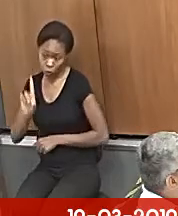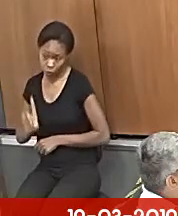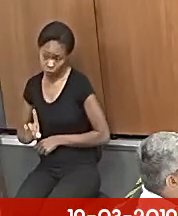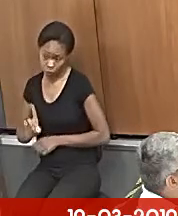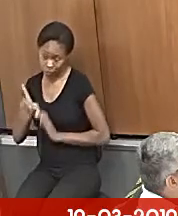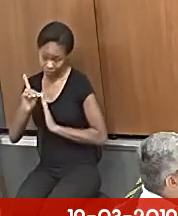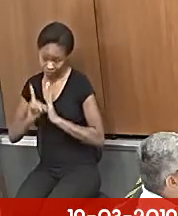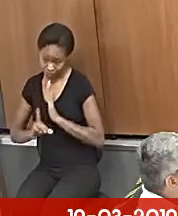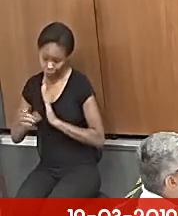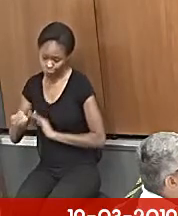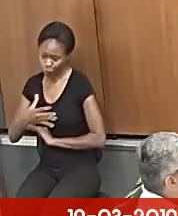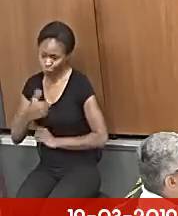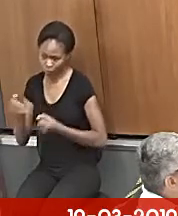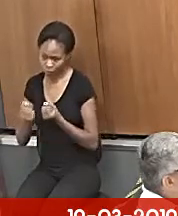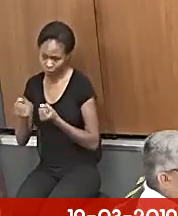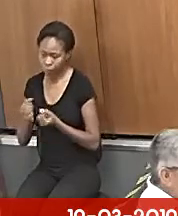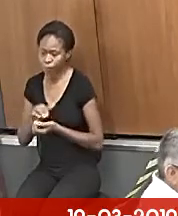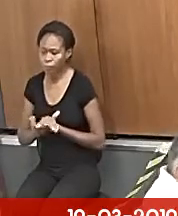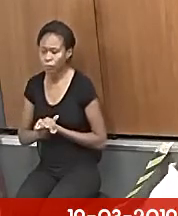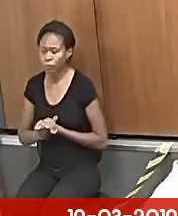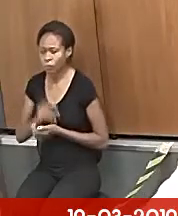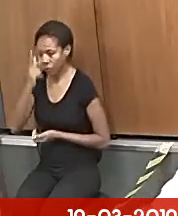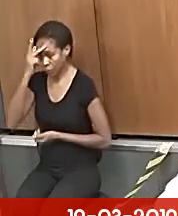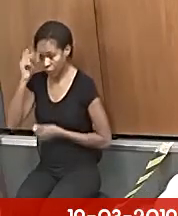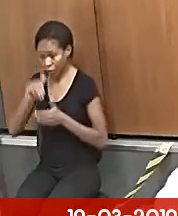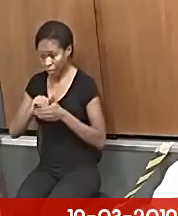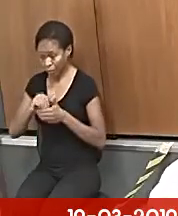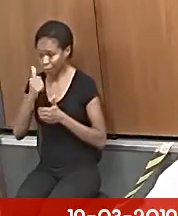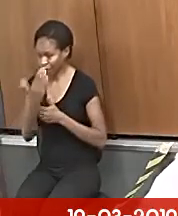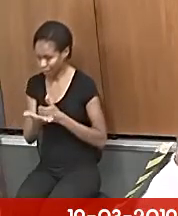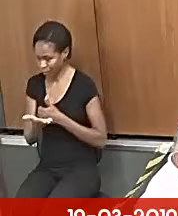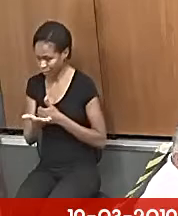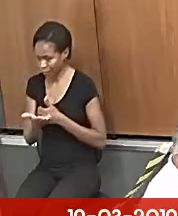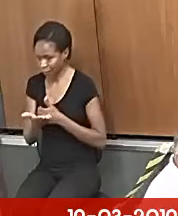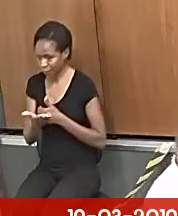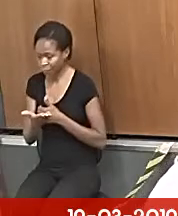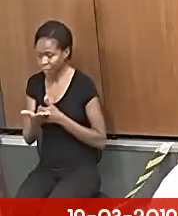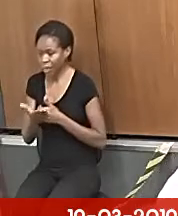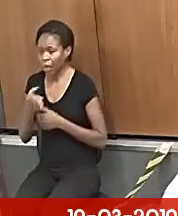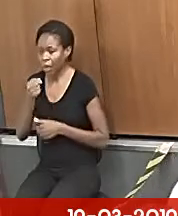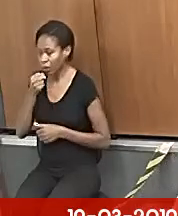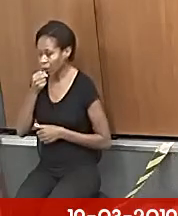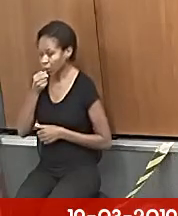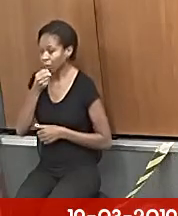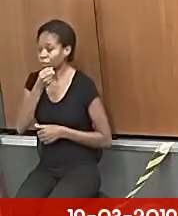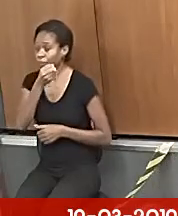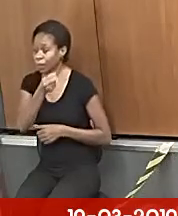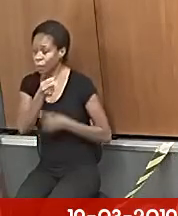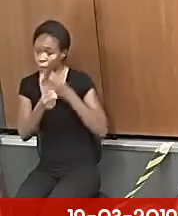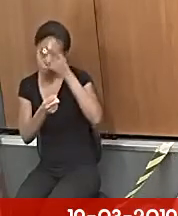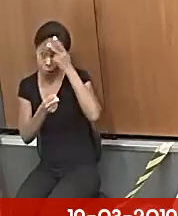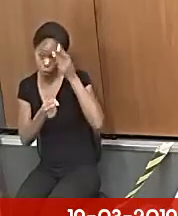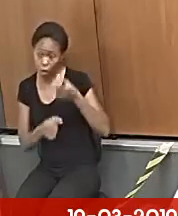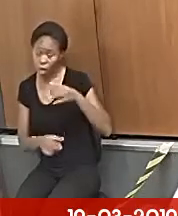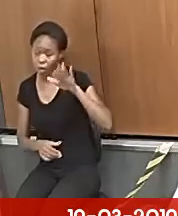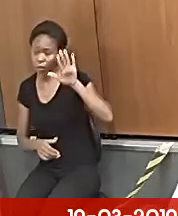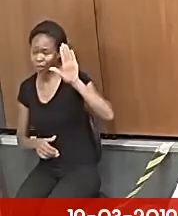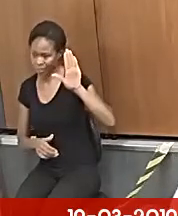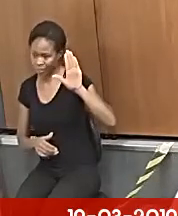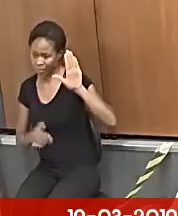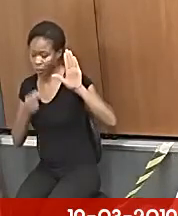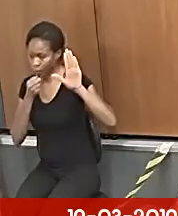esse microfone e assessoria vai levar aí em quem levantar a mão e depois dos